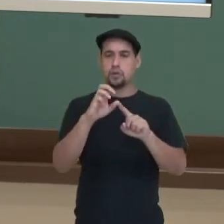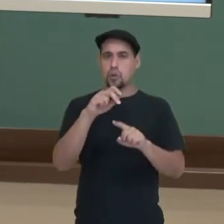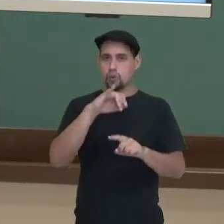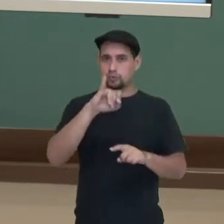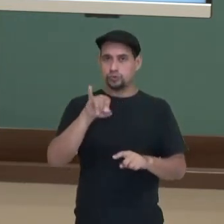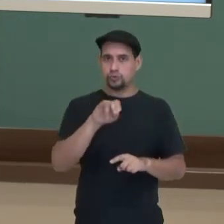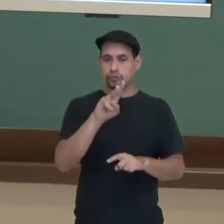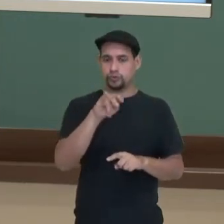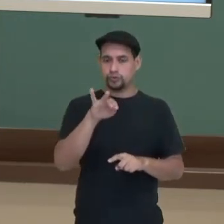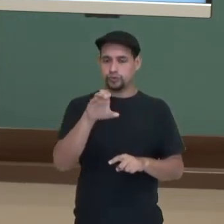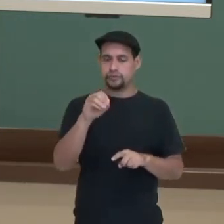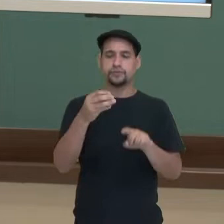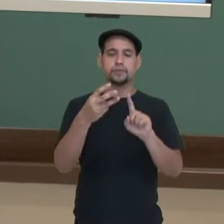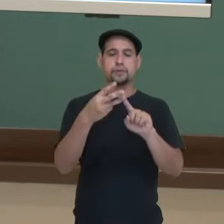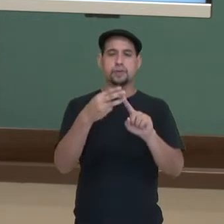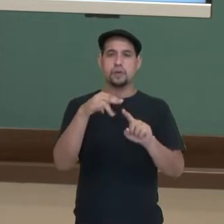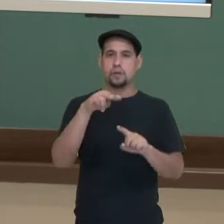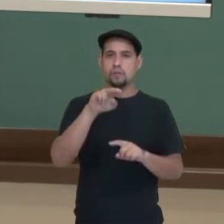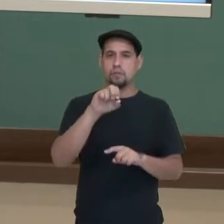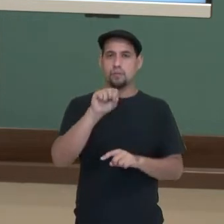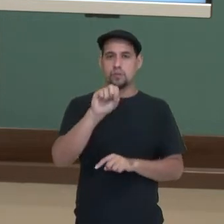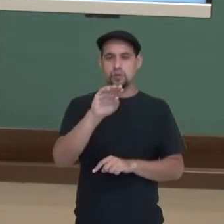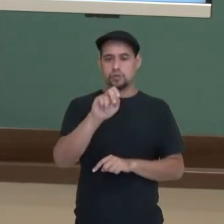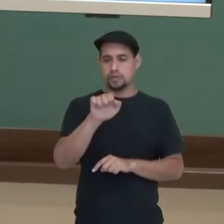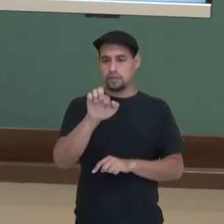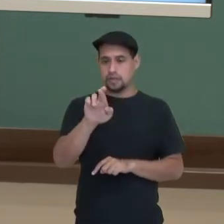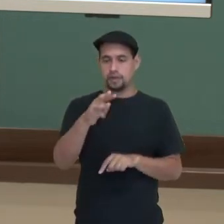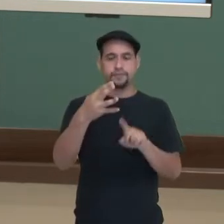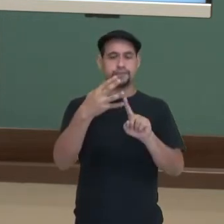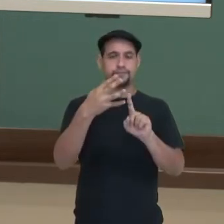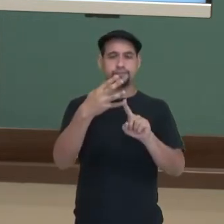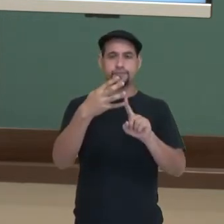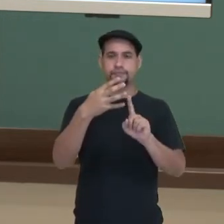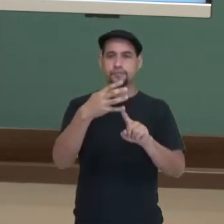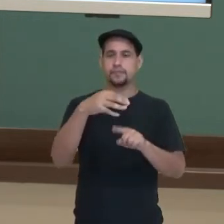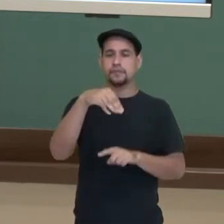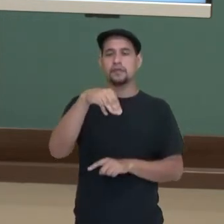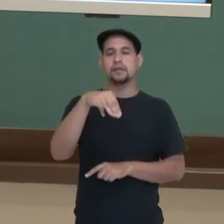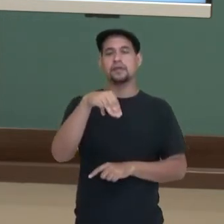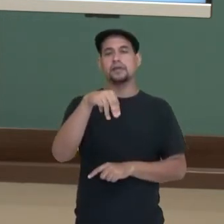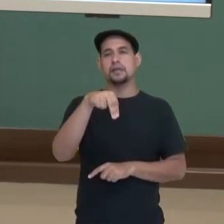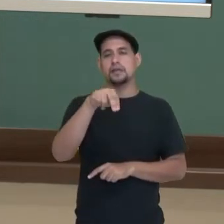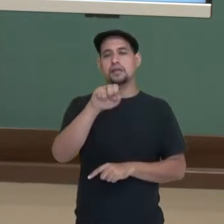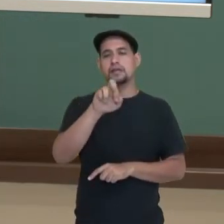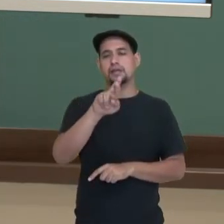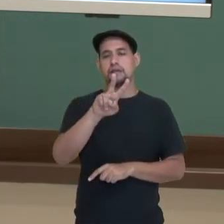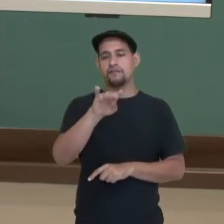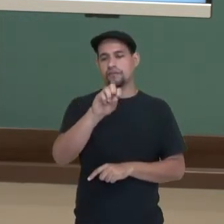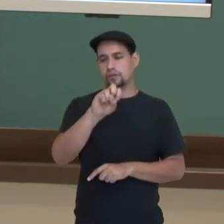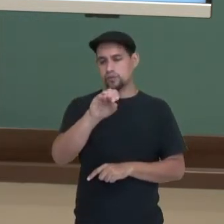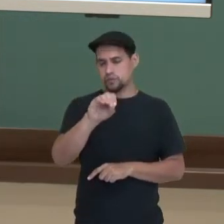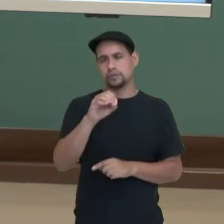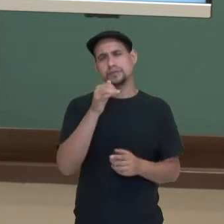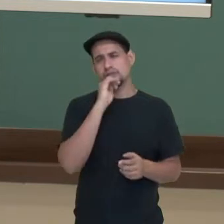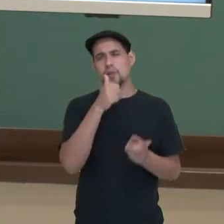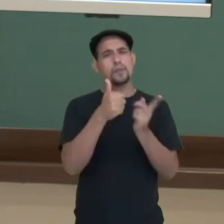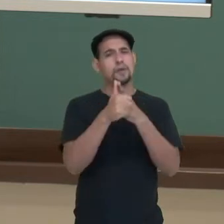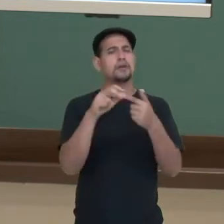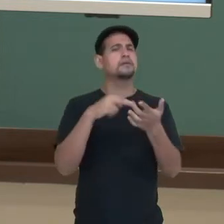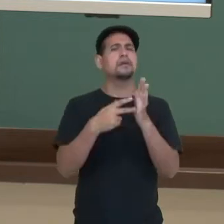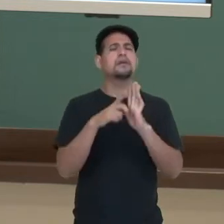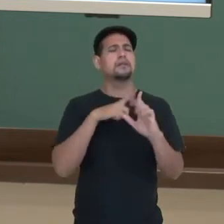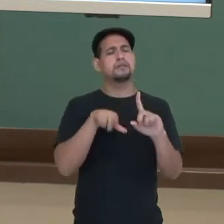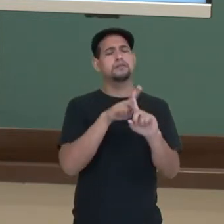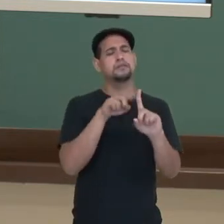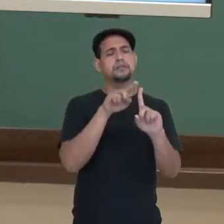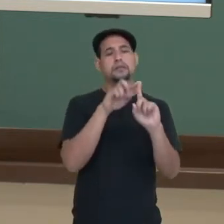tecido muscular e o tecido nervoso. Nós vamos fazer uma breve retomada de cada um deles. O tecido epitelial ele tem a função